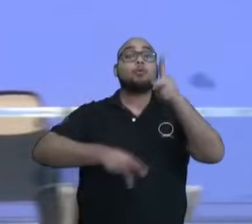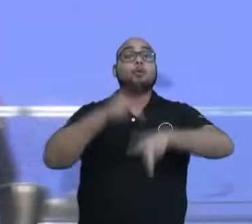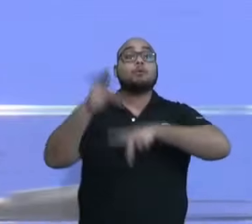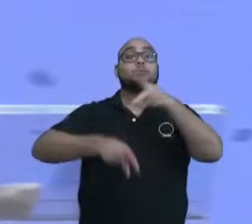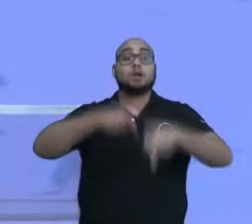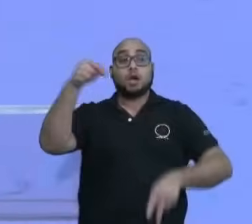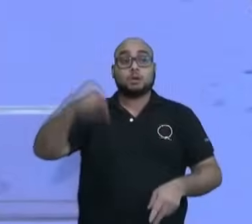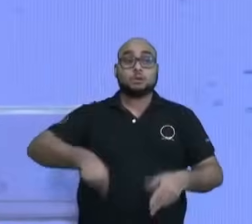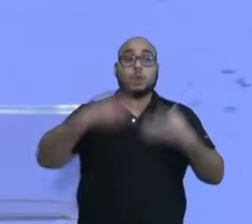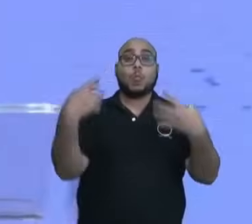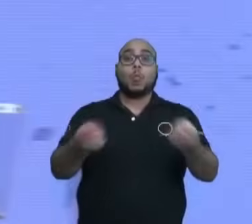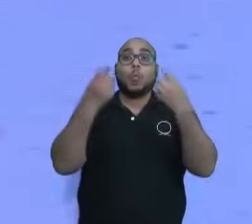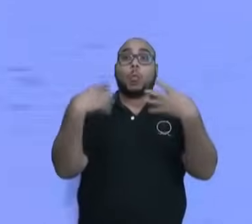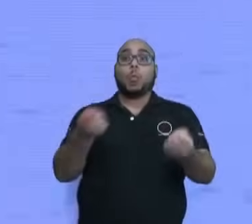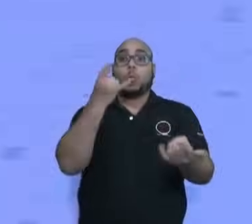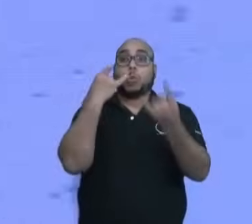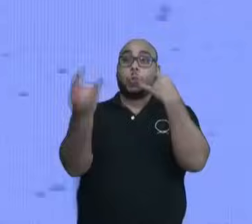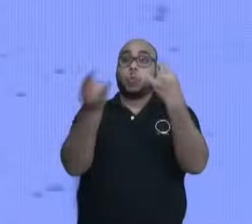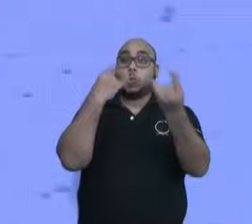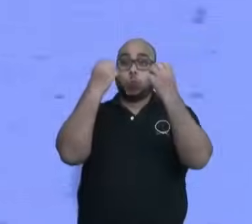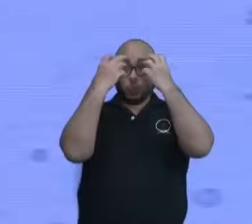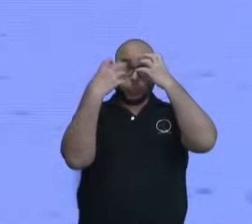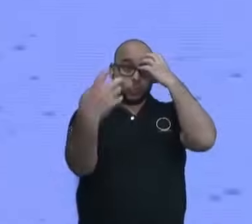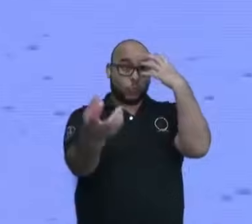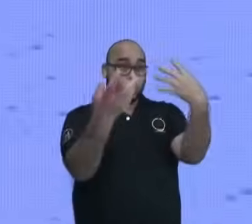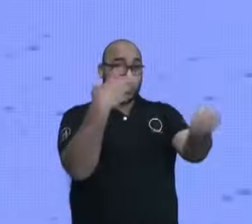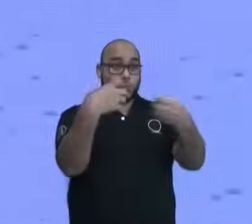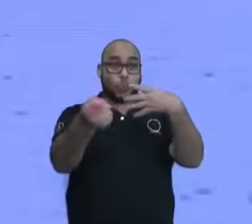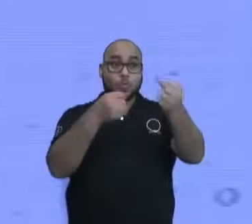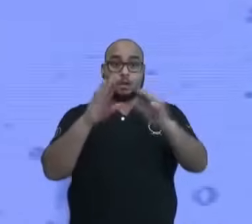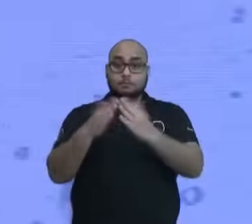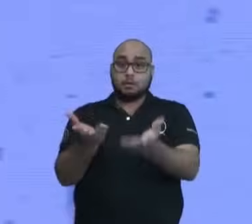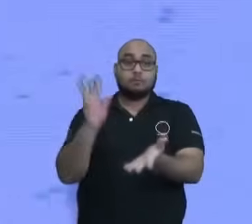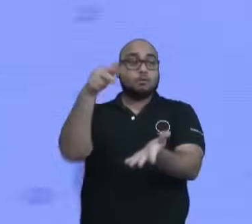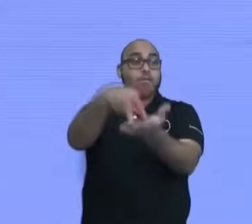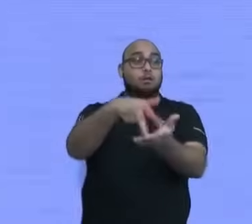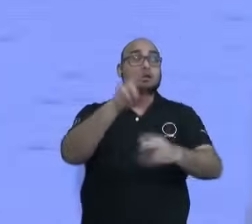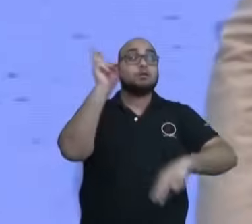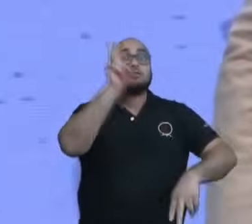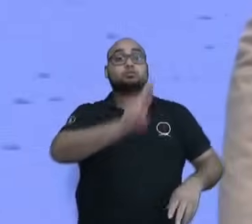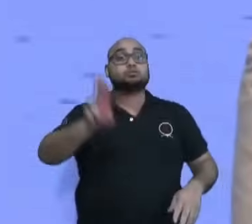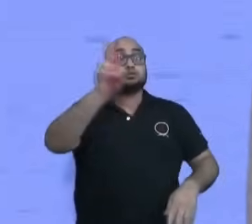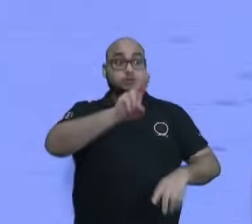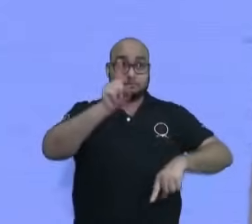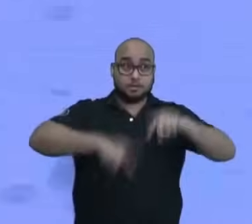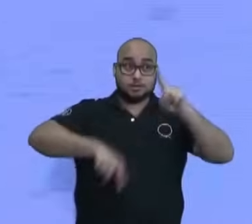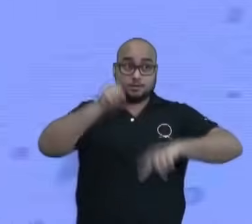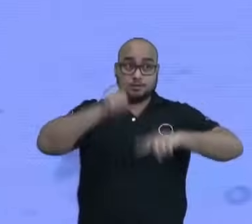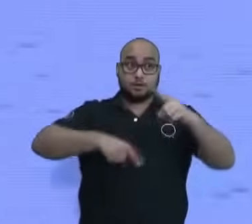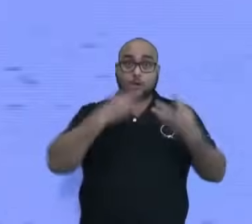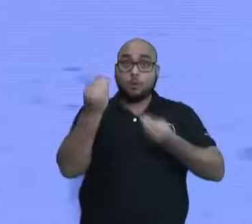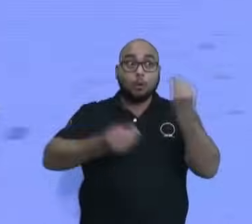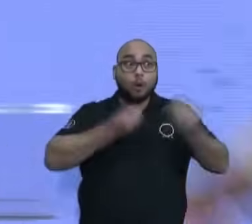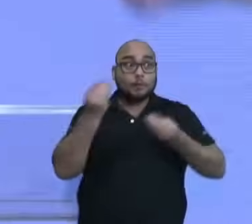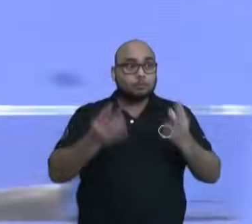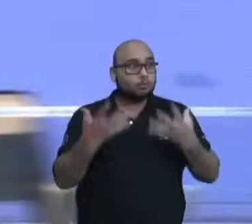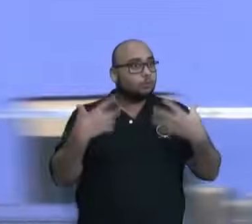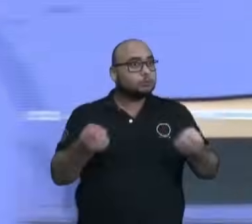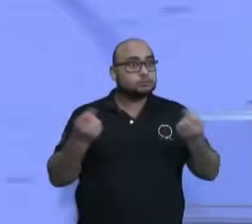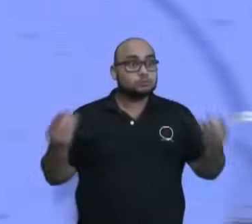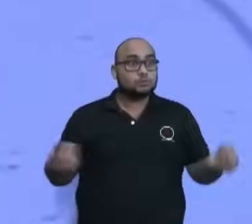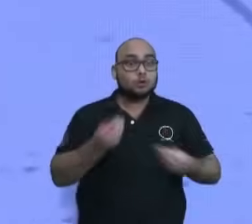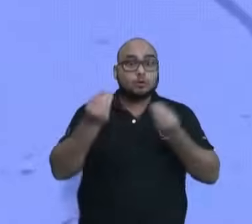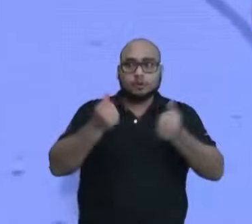pega um púlpito diante de igreja para xingar palavrão é que tem gente que segue isso não